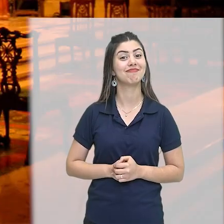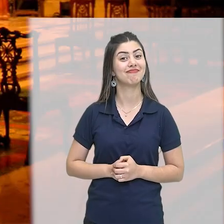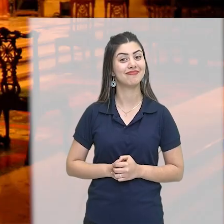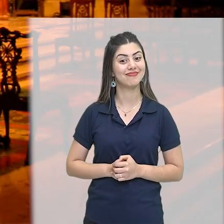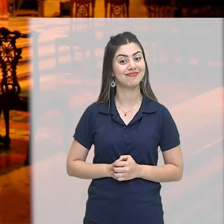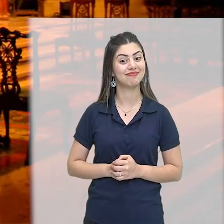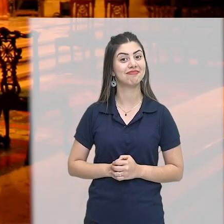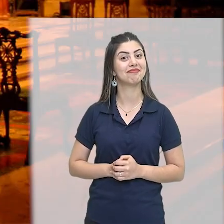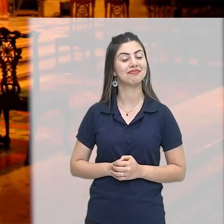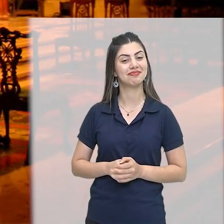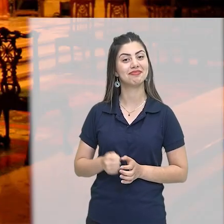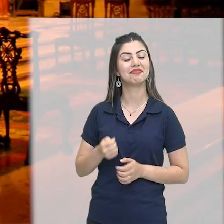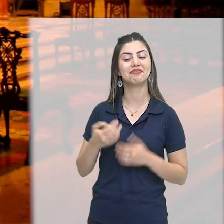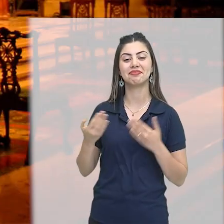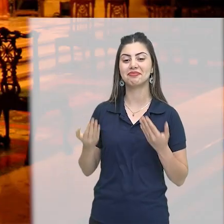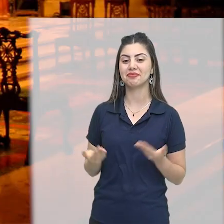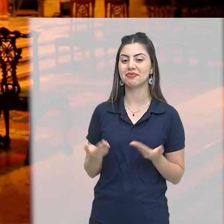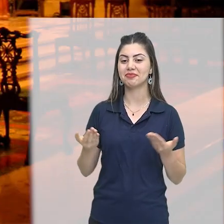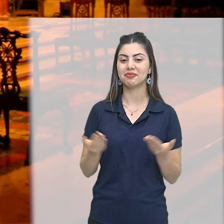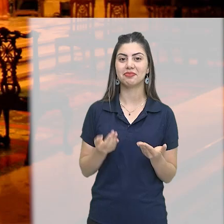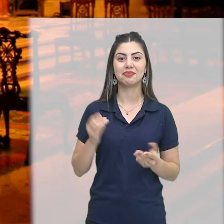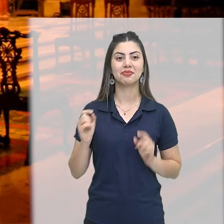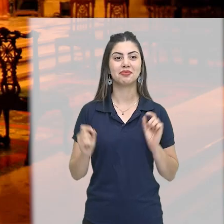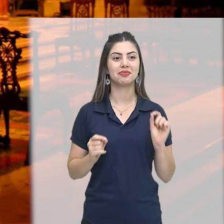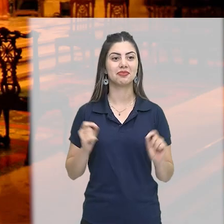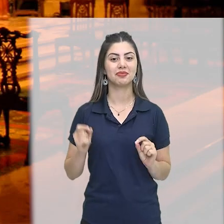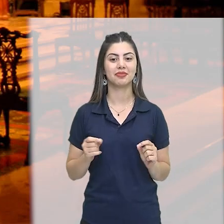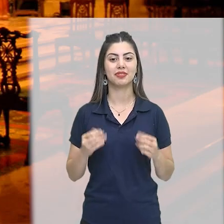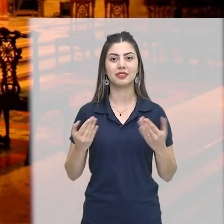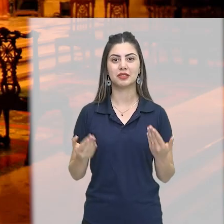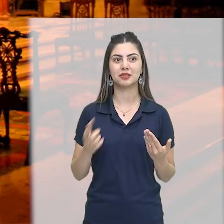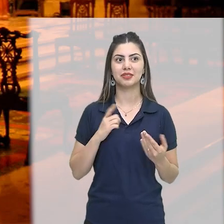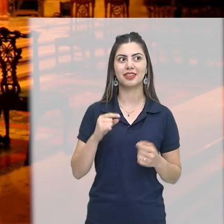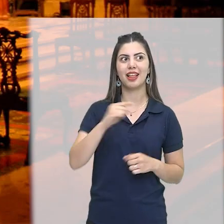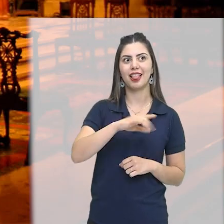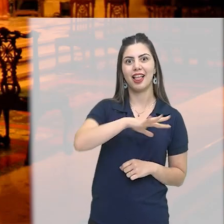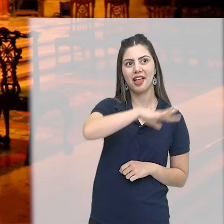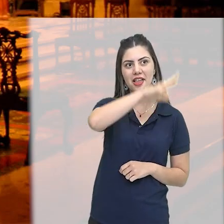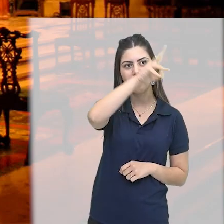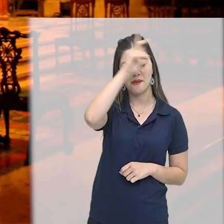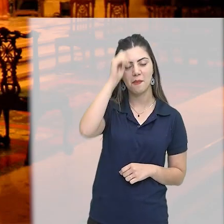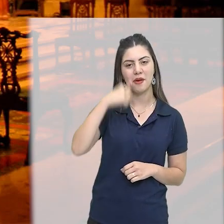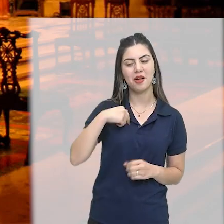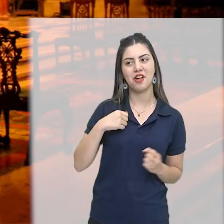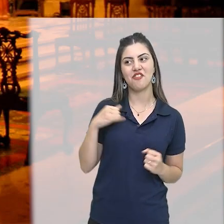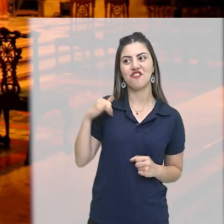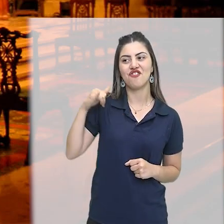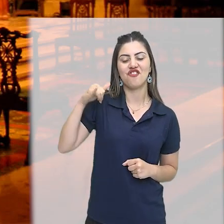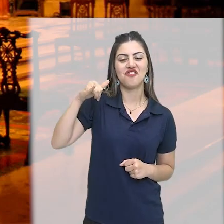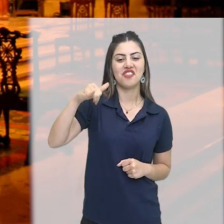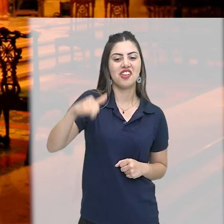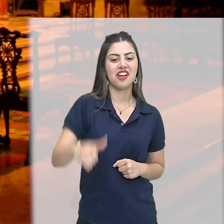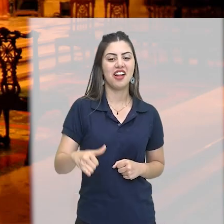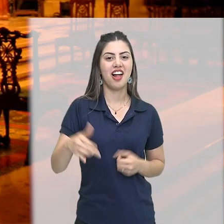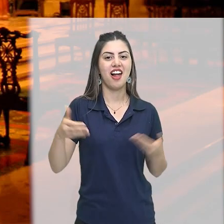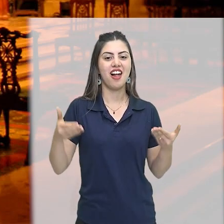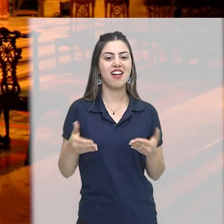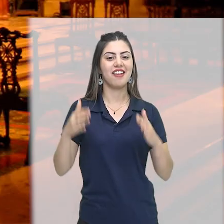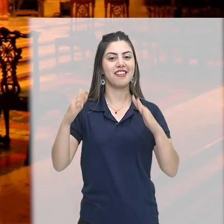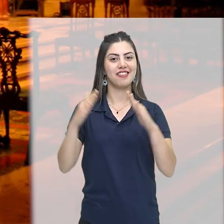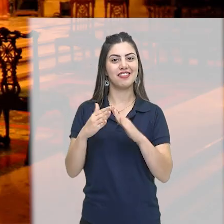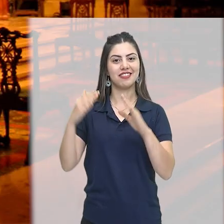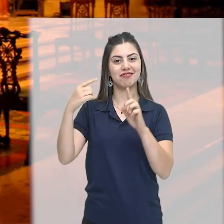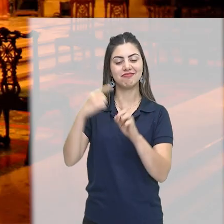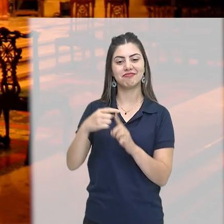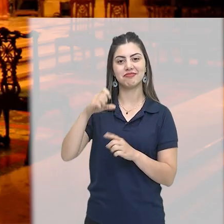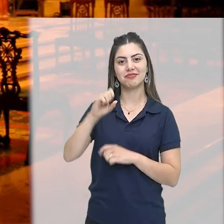Olha que interessante, sair de lá do Amazonas e vim aqui para a igreja de São